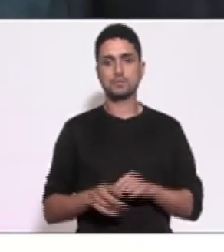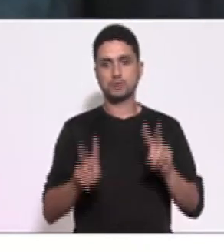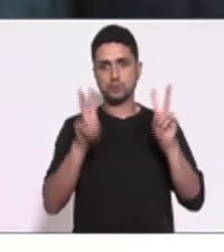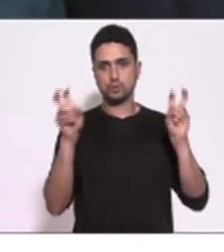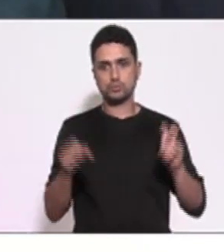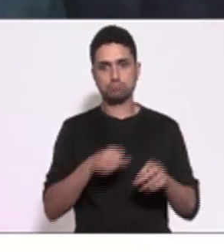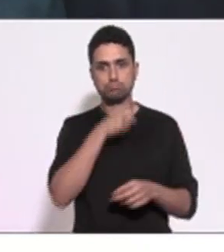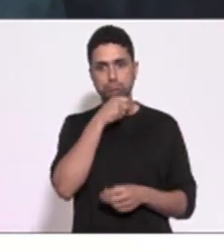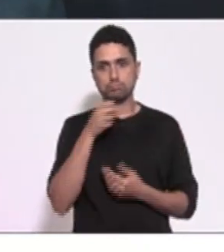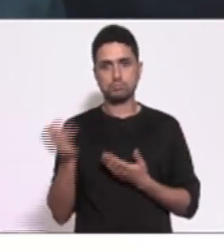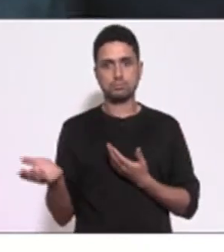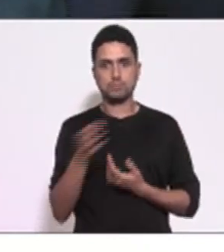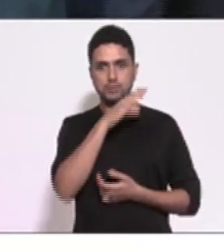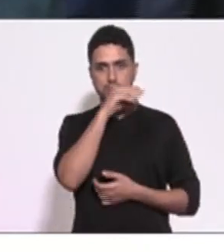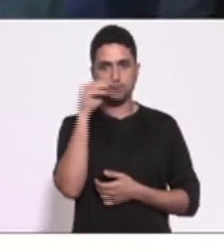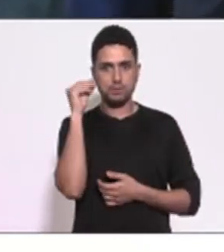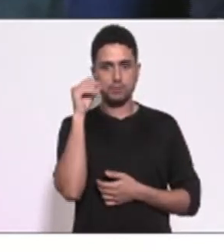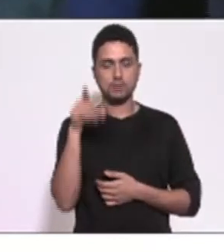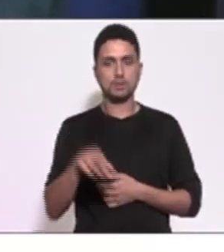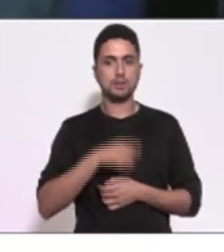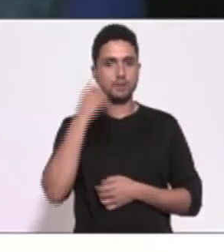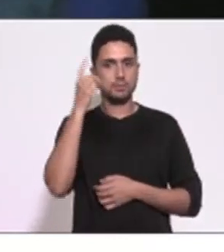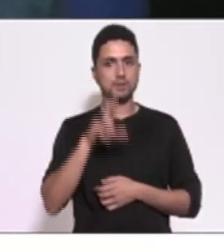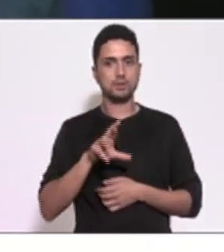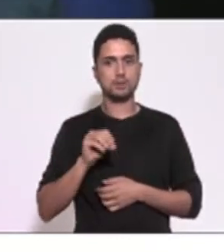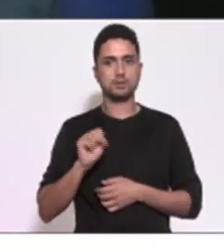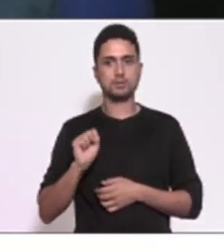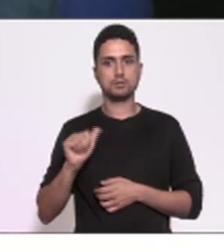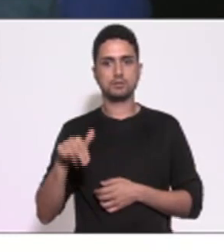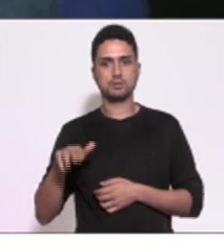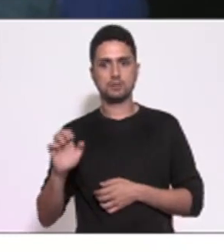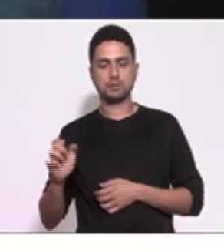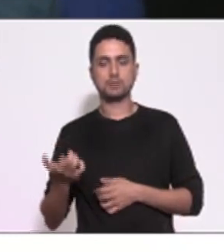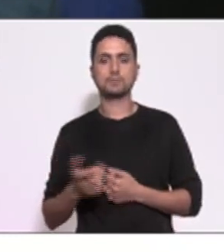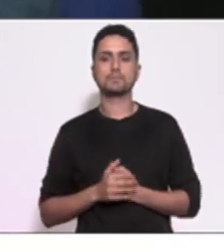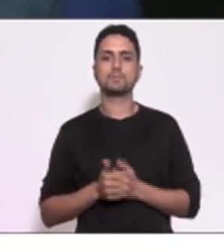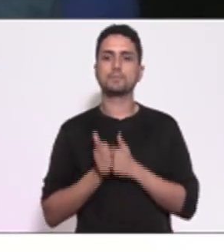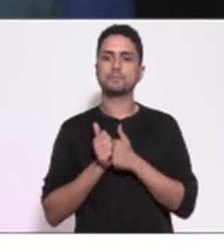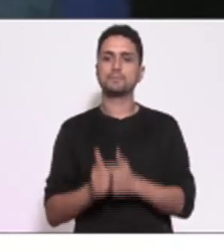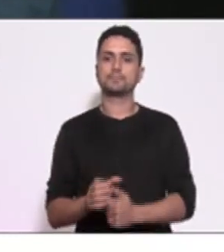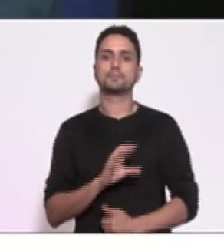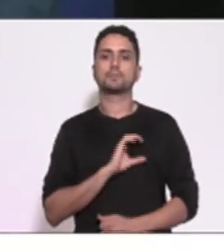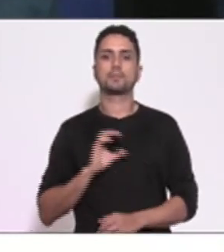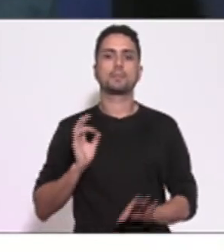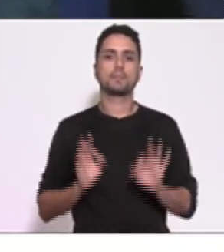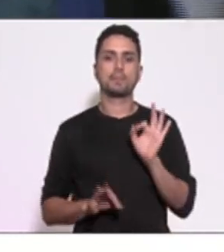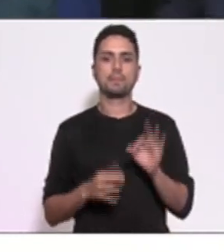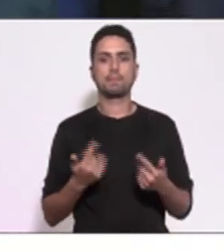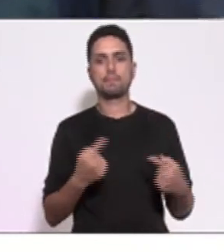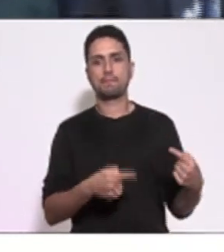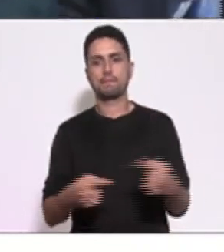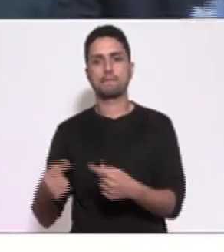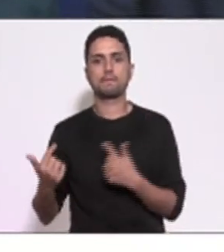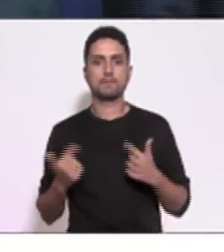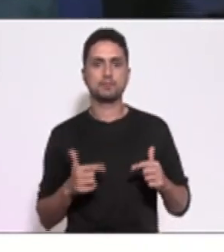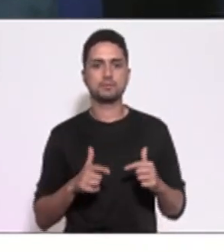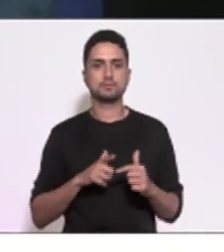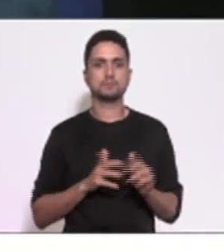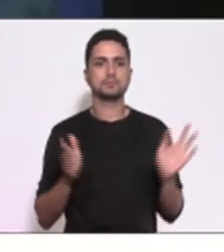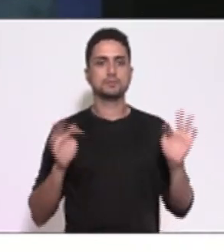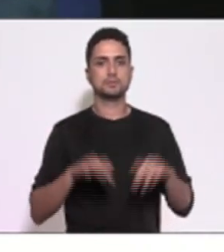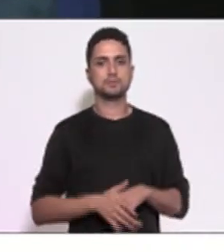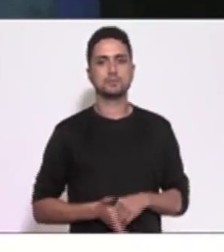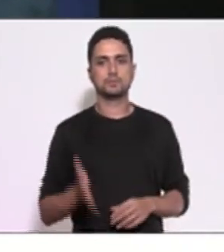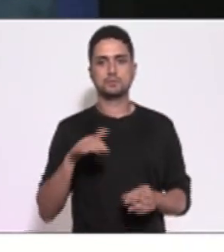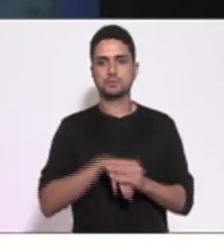Rosane Félix. Acompanho o parecer da CCJ, senhor presidente. Com os pareceres emitidos em discussão, não havendo que queira discutir, encerra a discussão, em votação, os senhores que